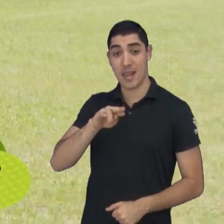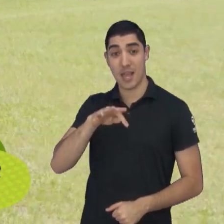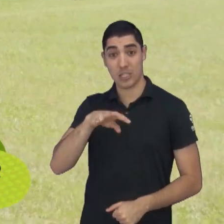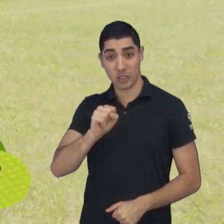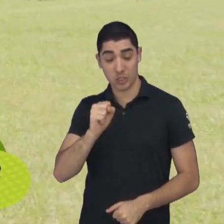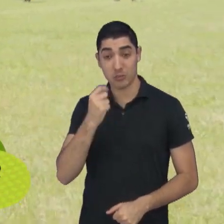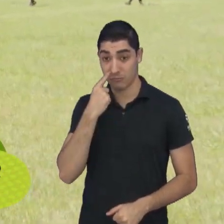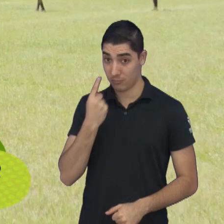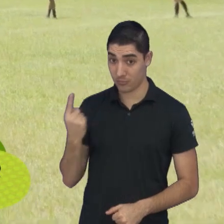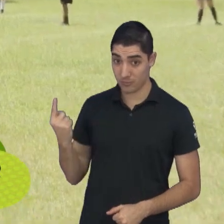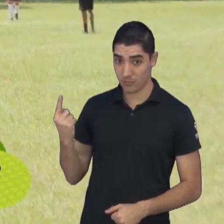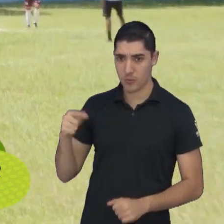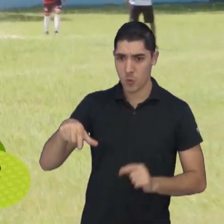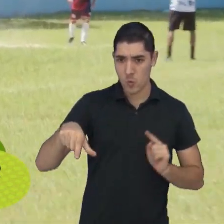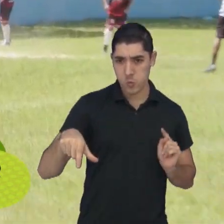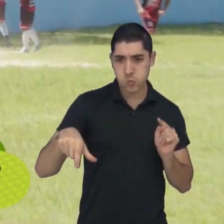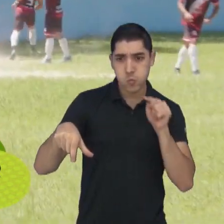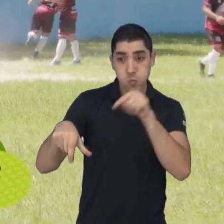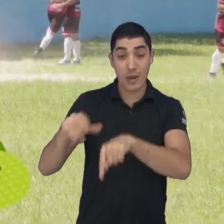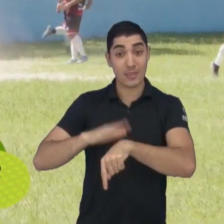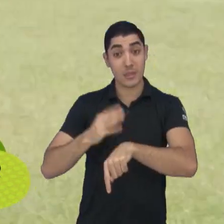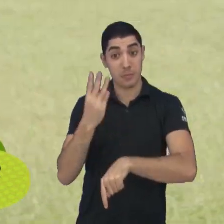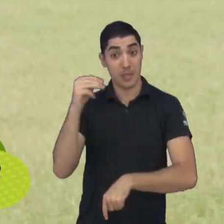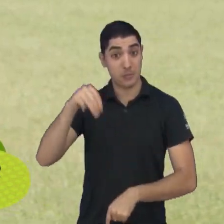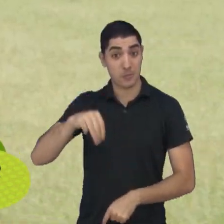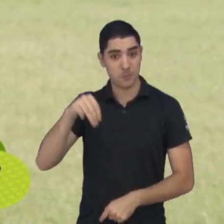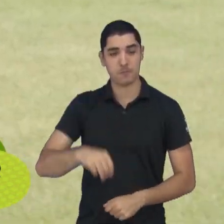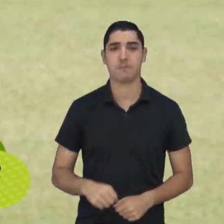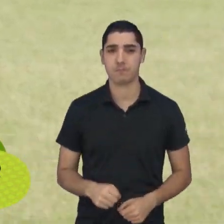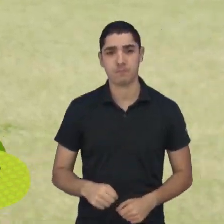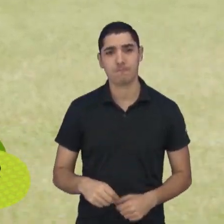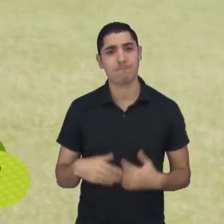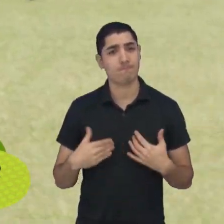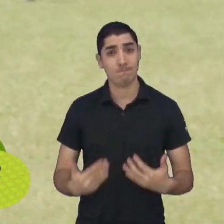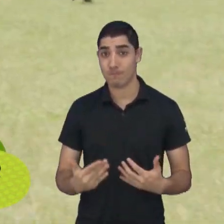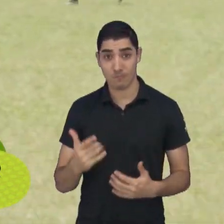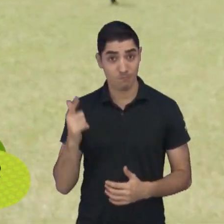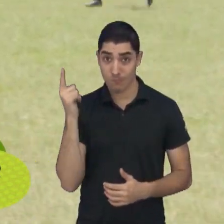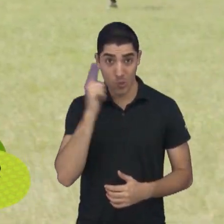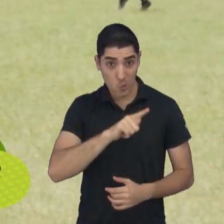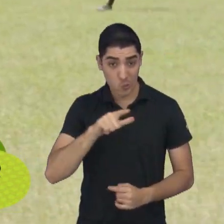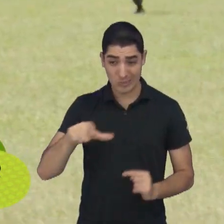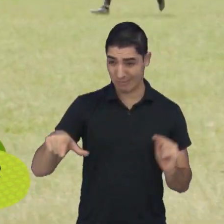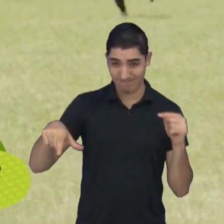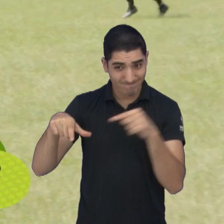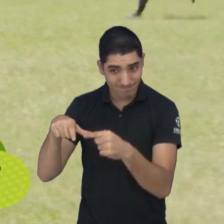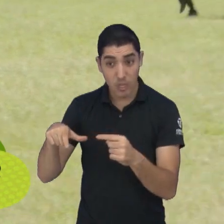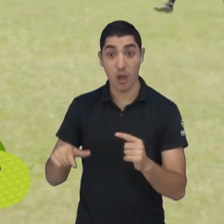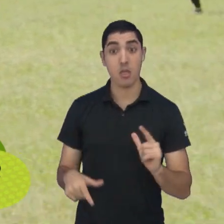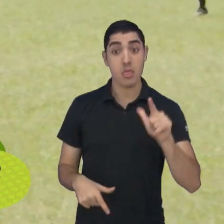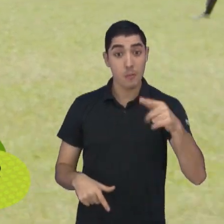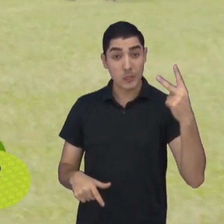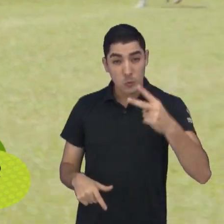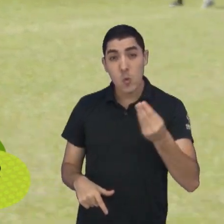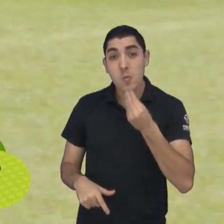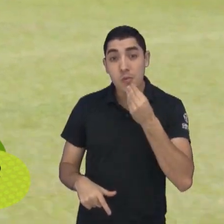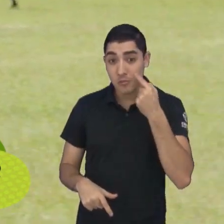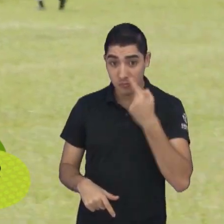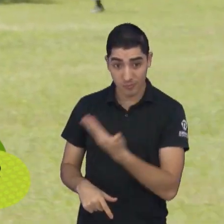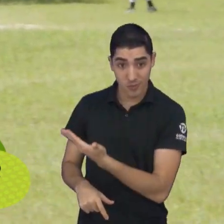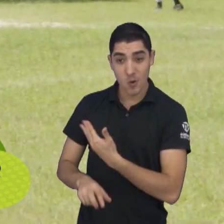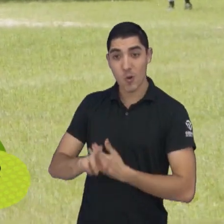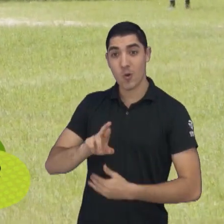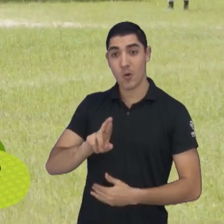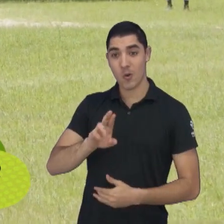cobrança de falta aos 3 minutos. E se a bola não entrou na primeira chance, na segunda o artilheiro